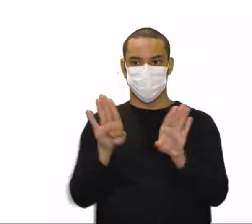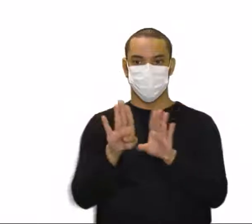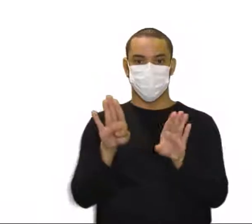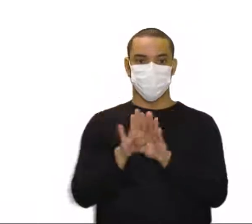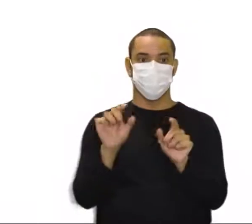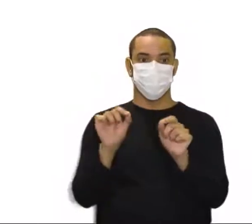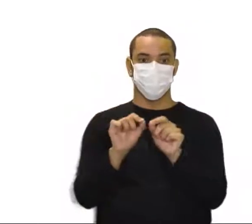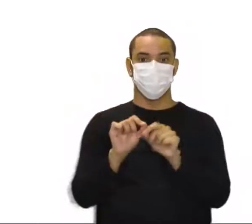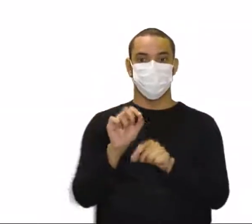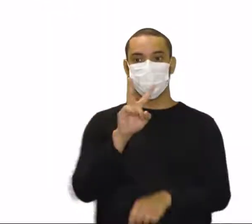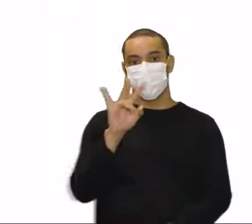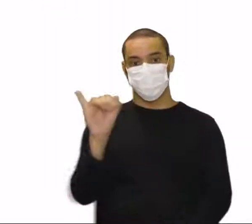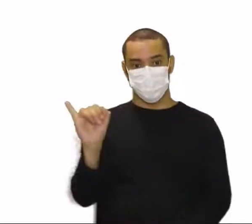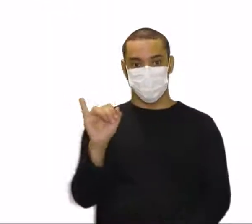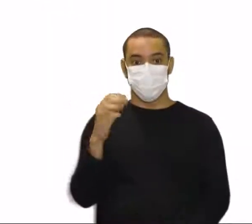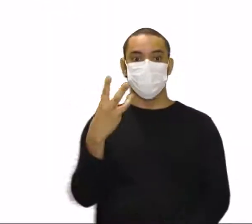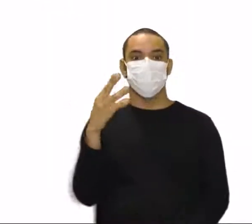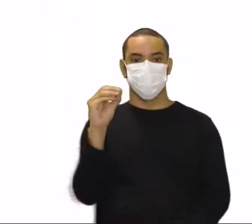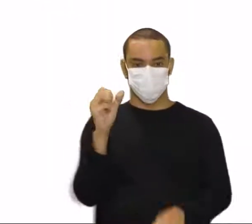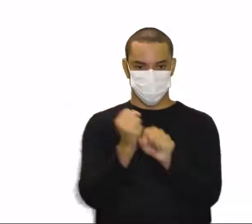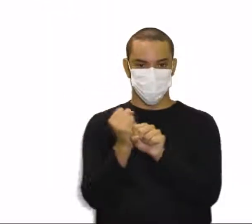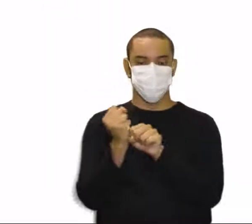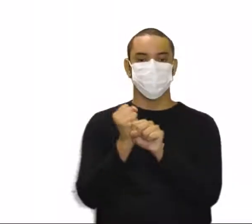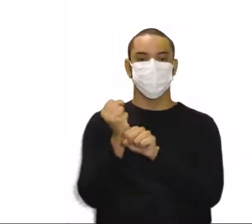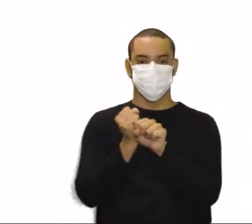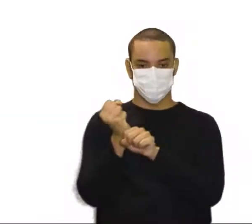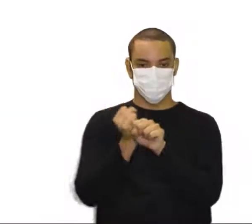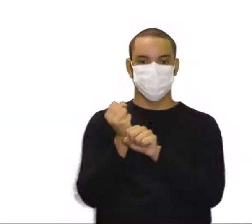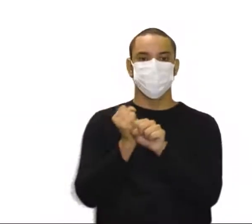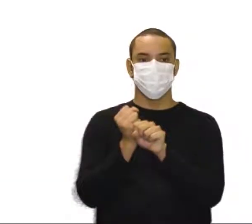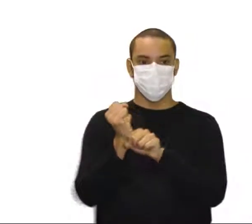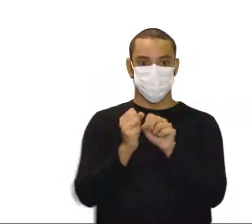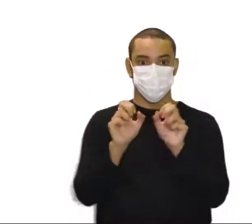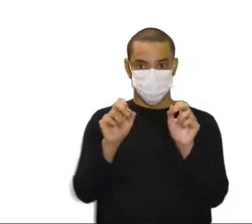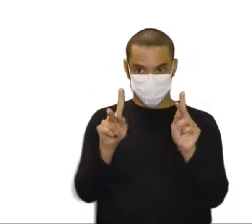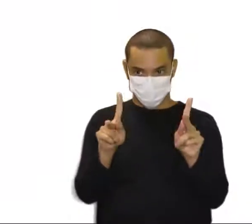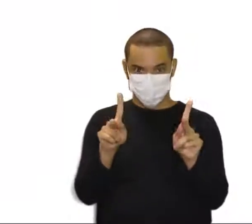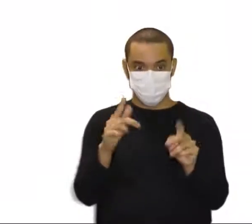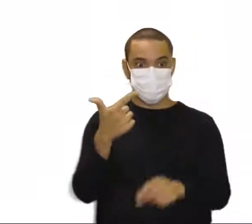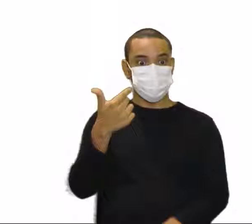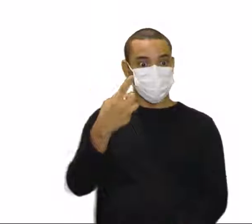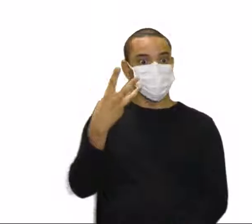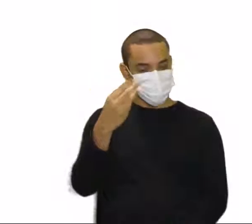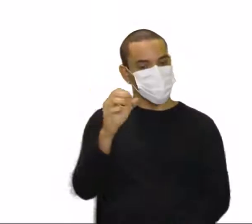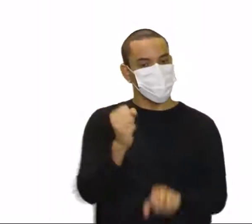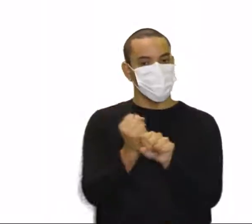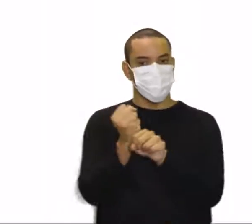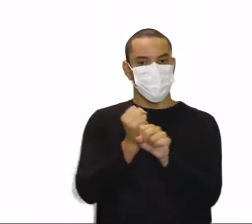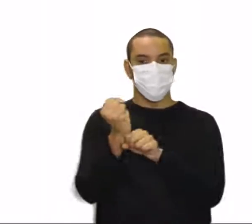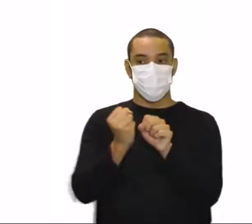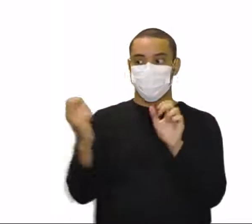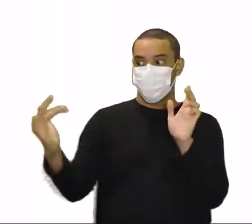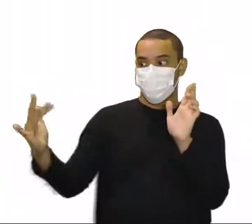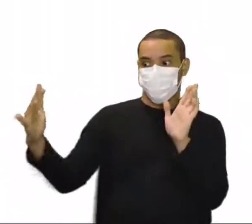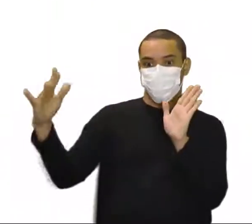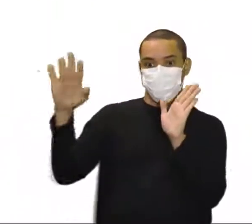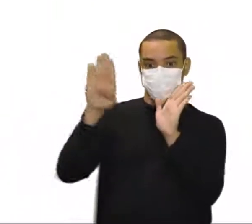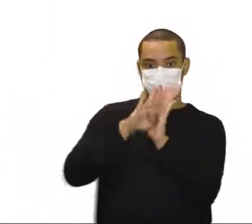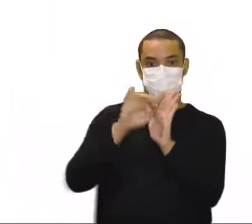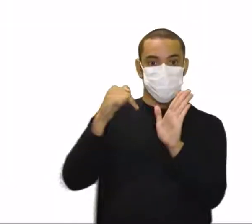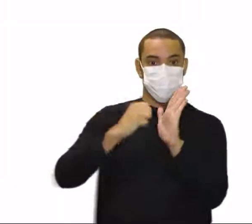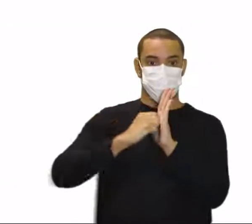ela vai levar cerca de 30 anos, ok? 30 anos aí para poder chegar essas